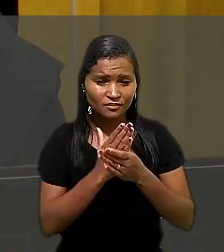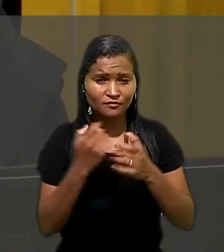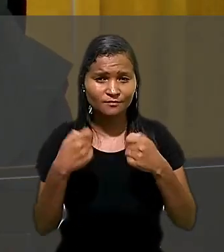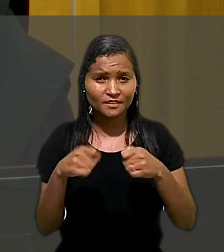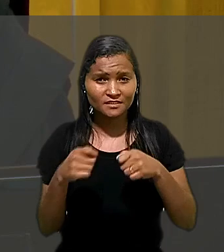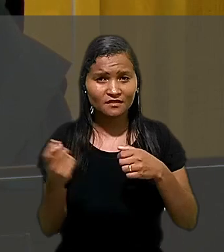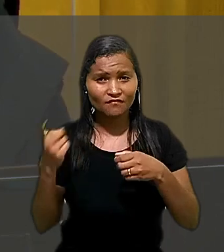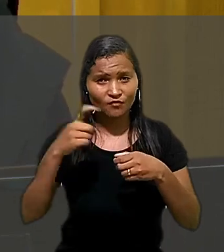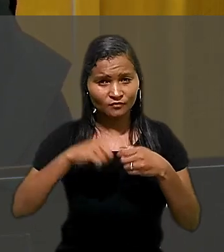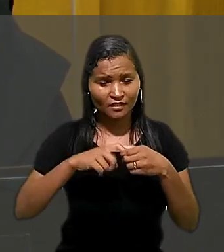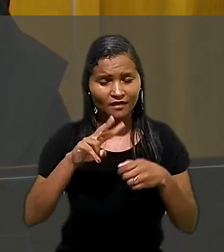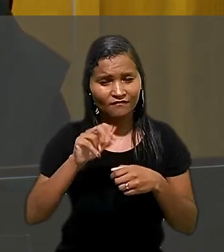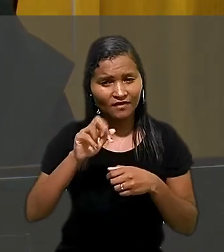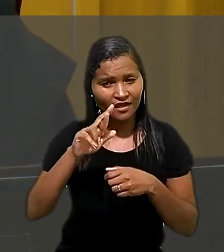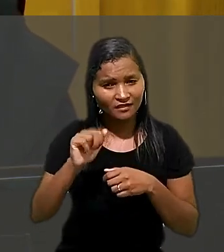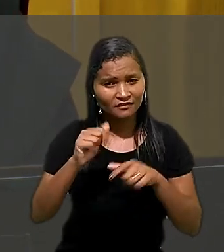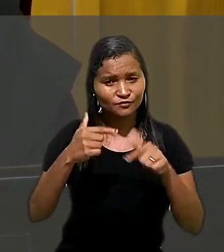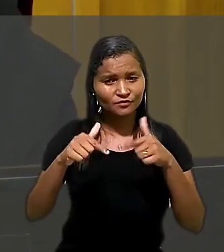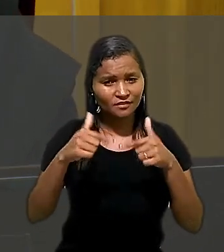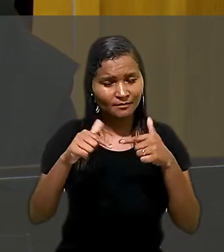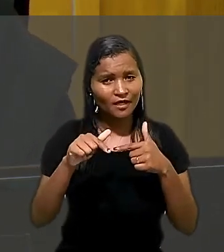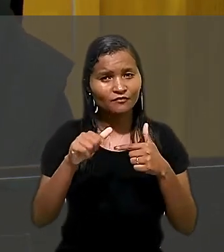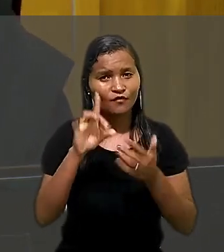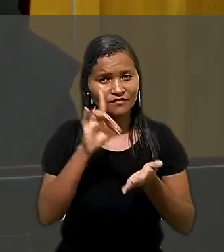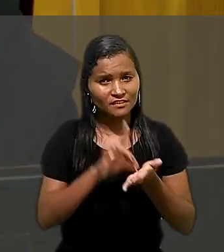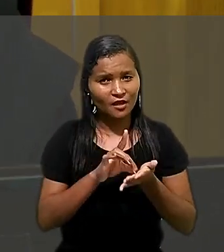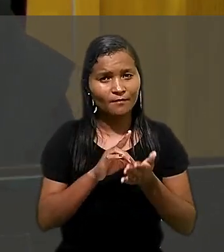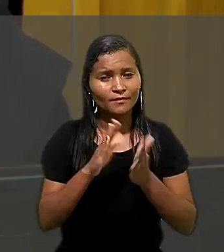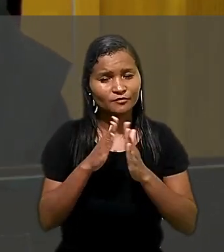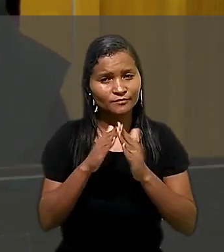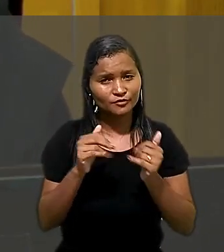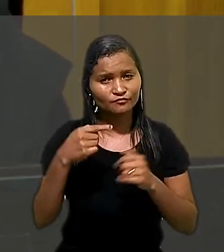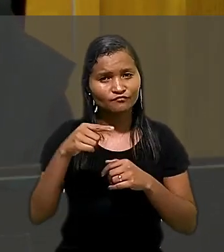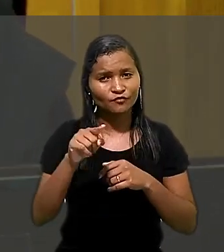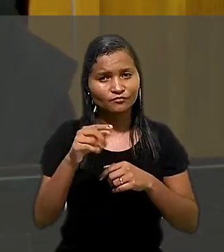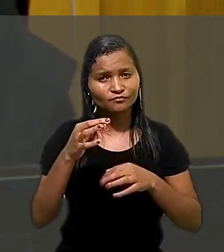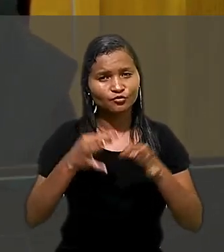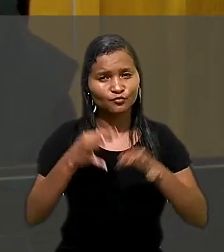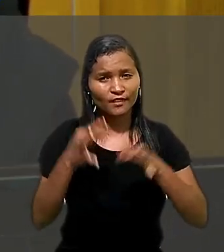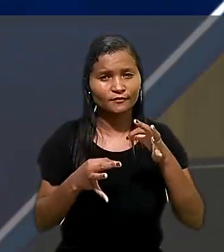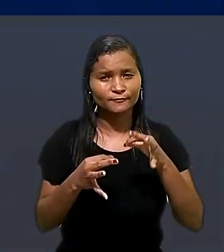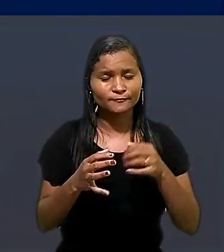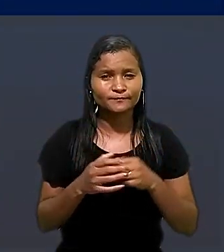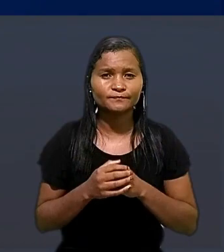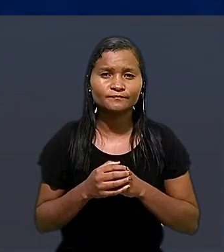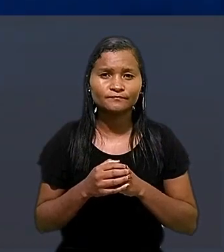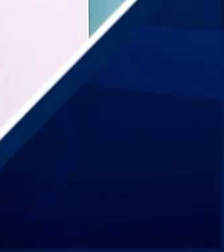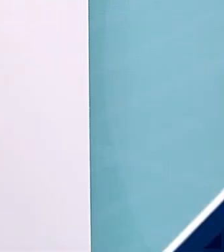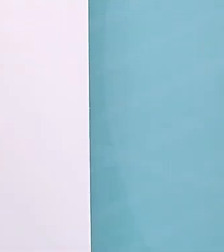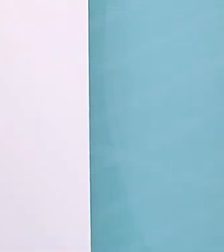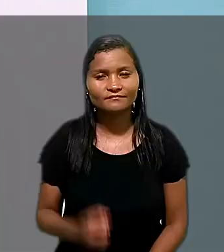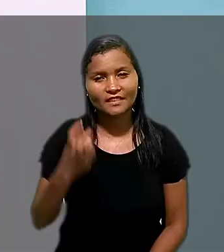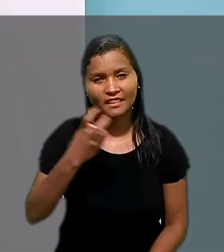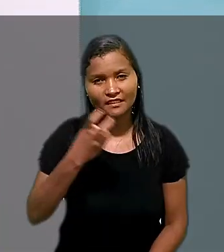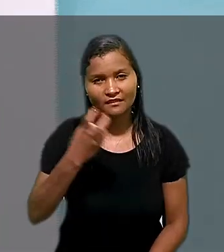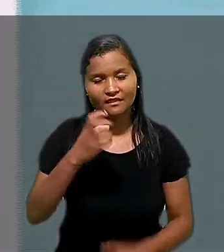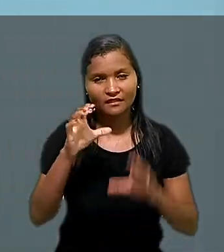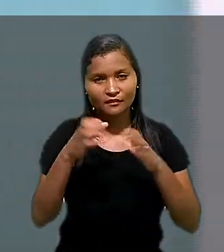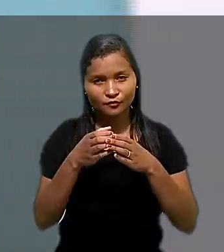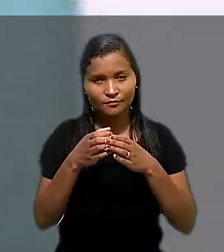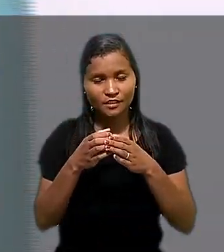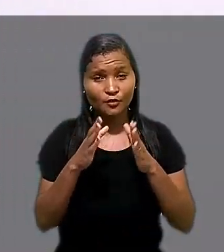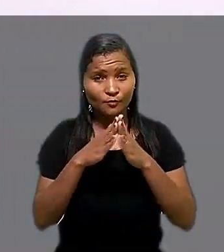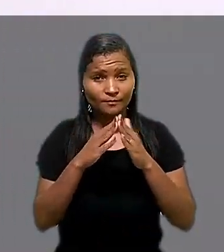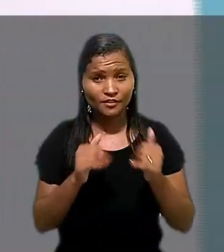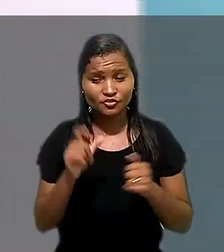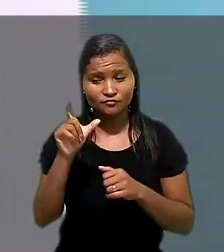processo deve então retornar à vara do trabalho de origem para que os pedidos sejam julgados. E na quinta turma, o